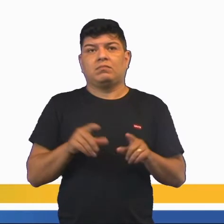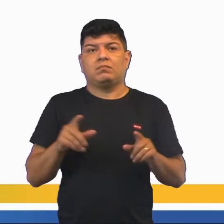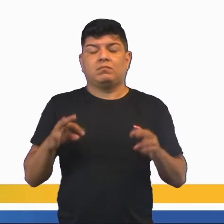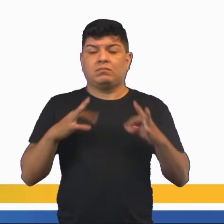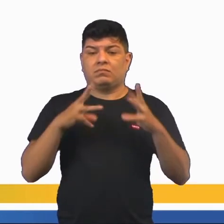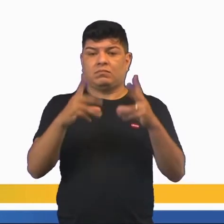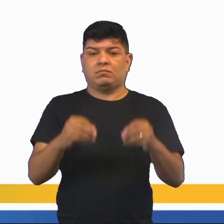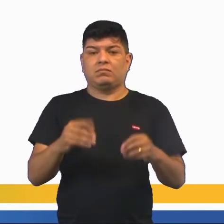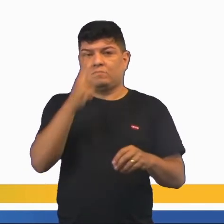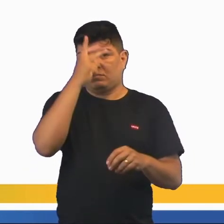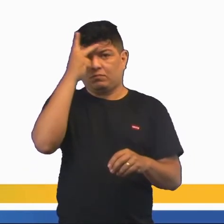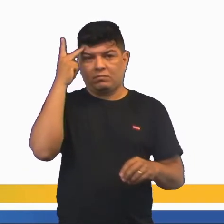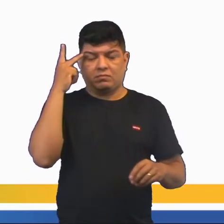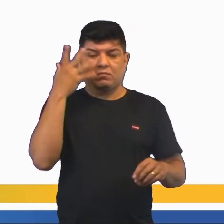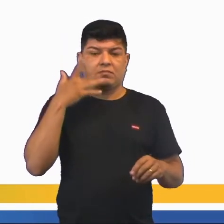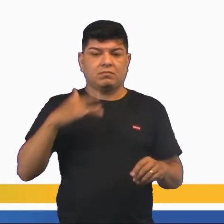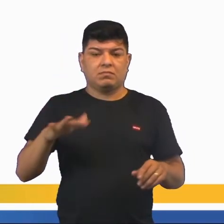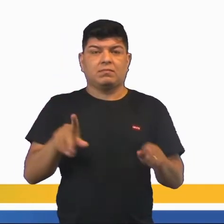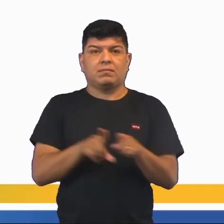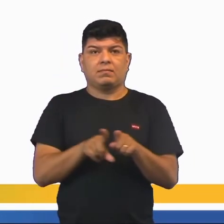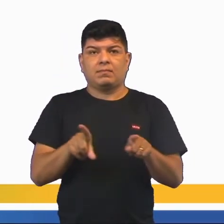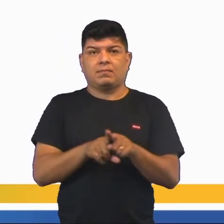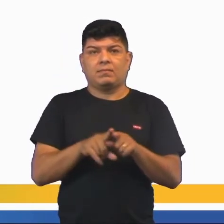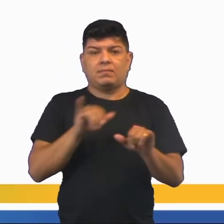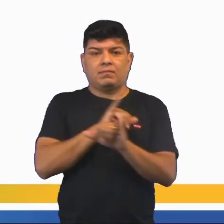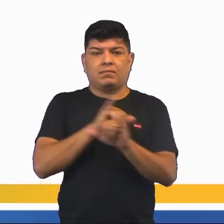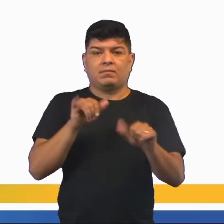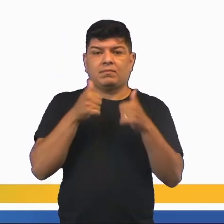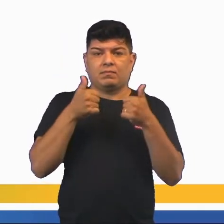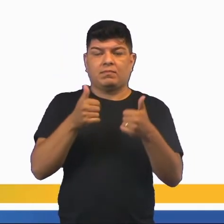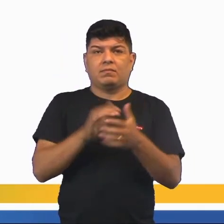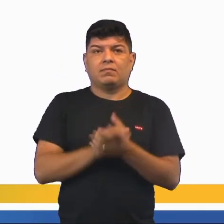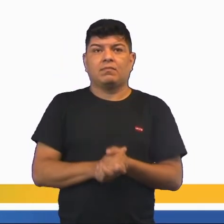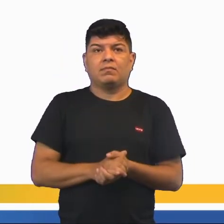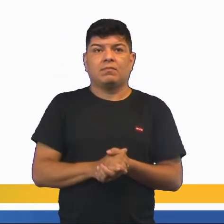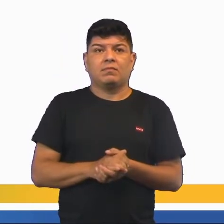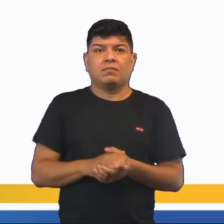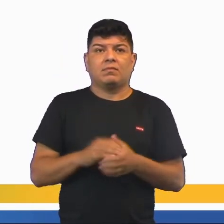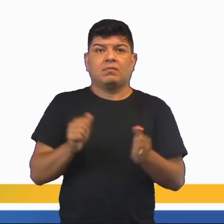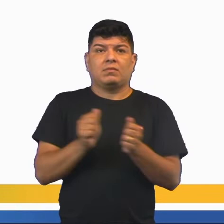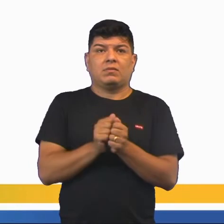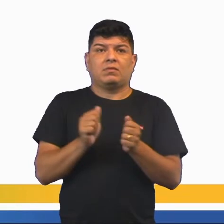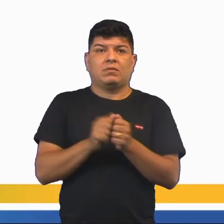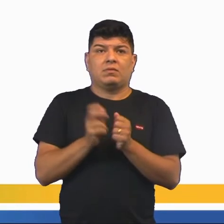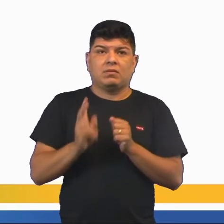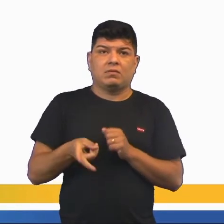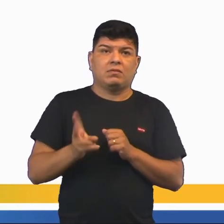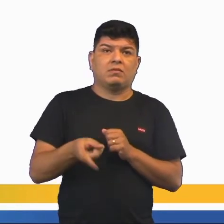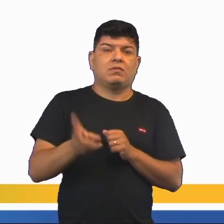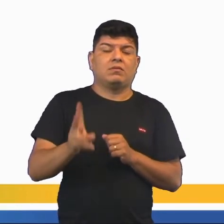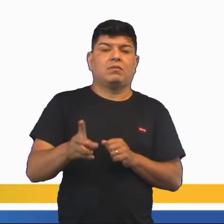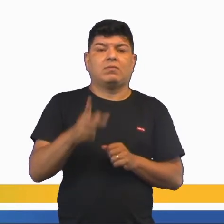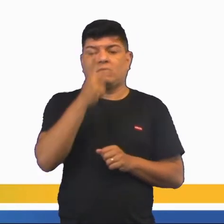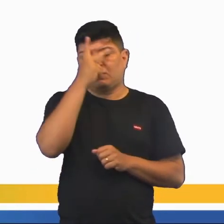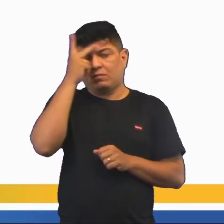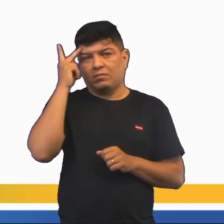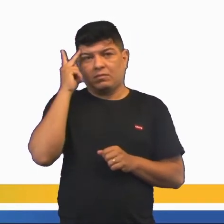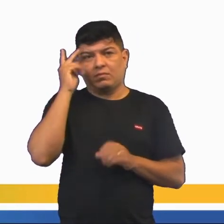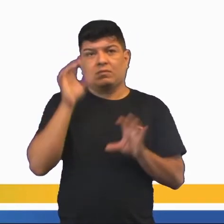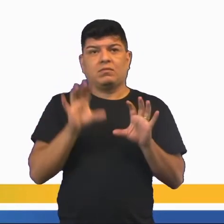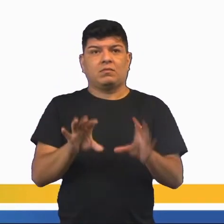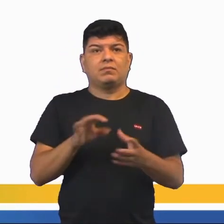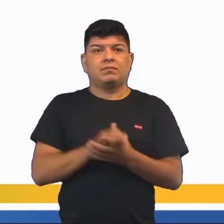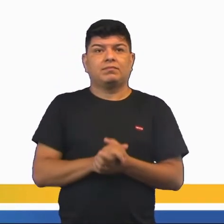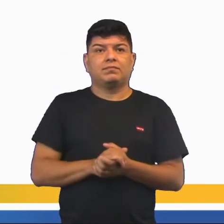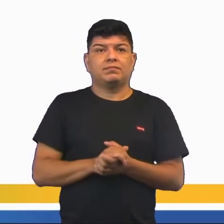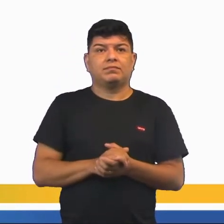atinja todas as pessoas, até as crianças, numa propaganda positiva. O engajamento contínuo do público nesse